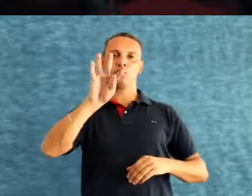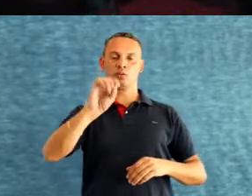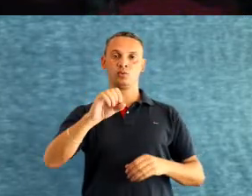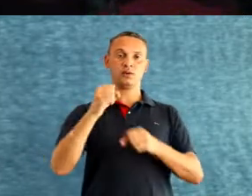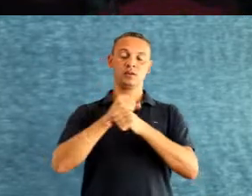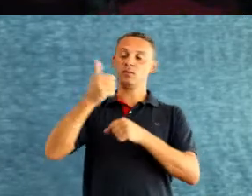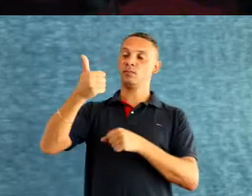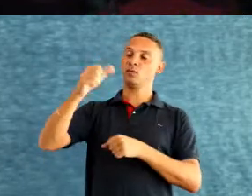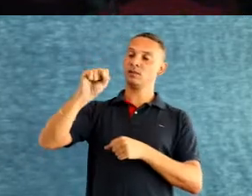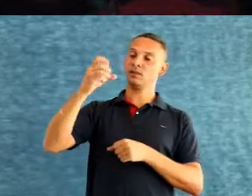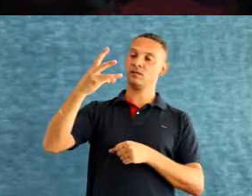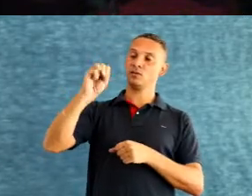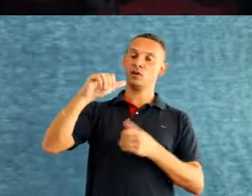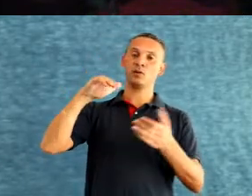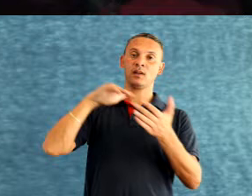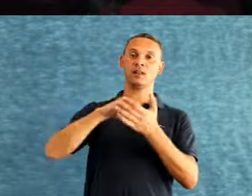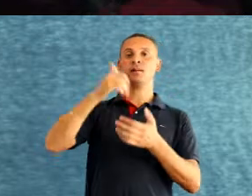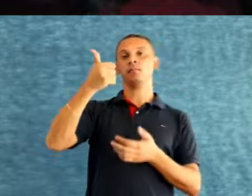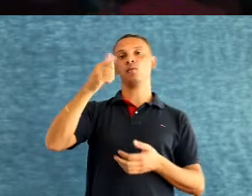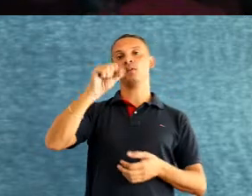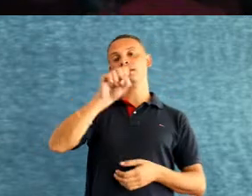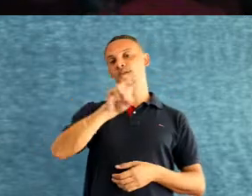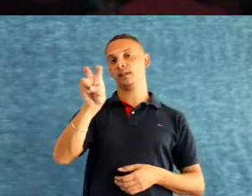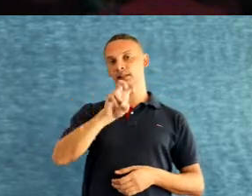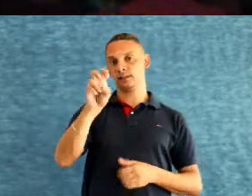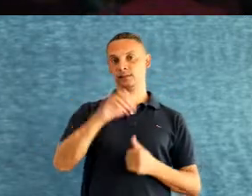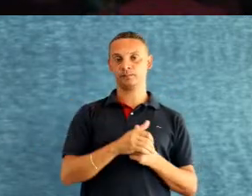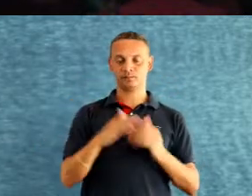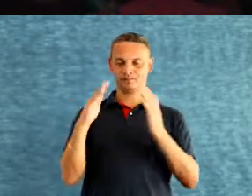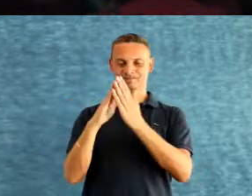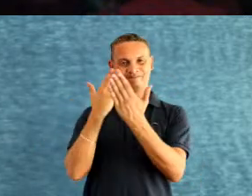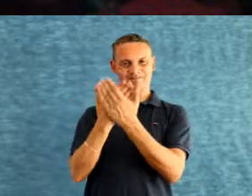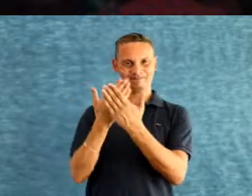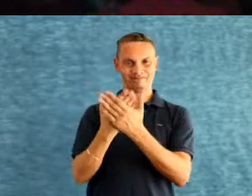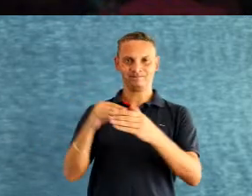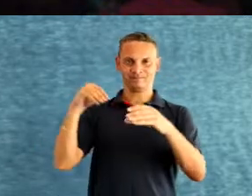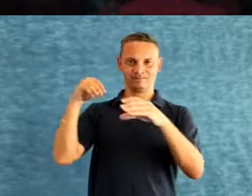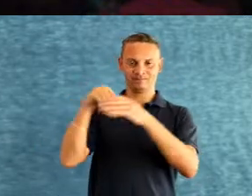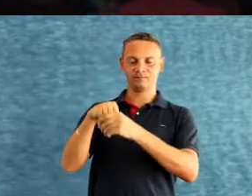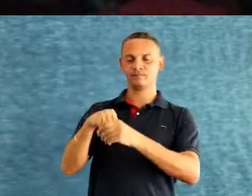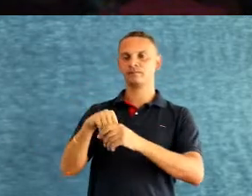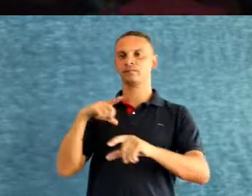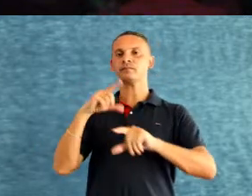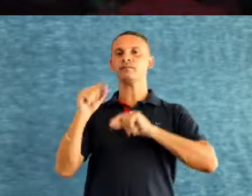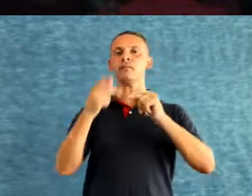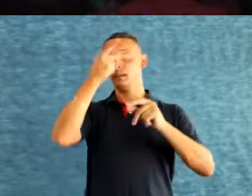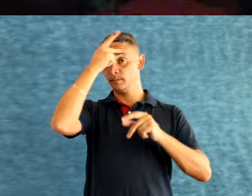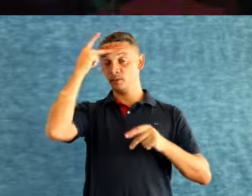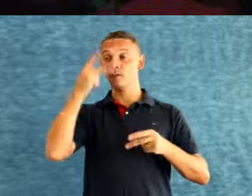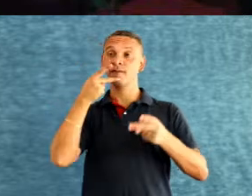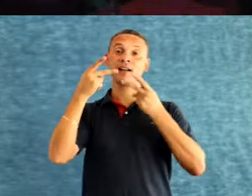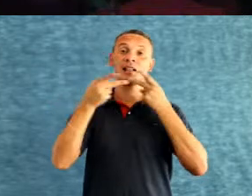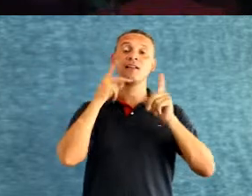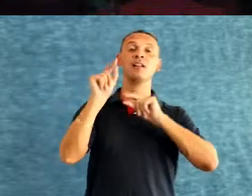a 1855, 17 anos. Este colégio, segundo o depoimento de todos os que sobre ele